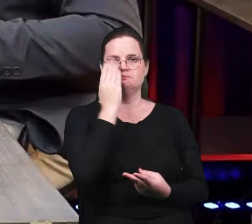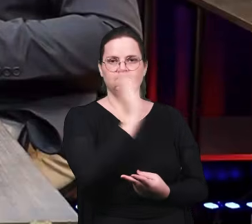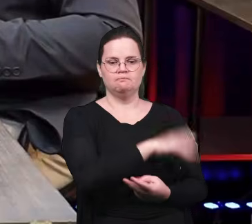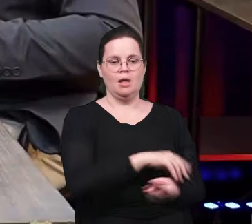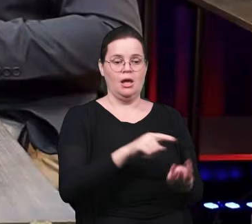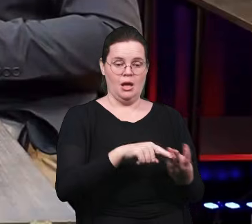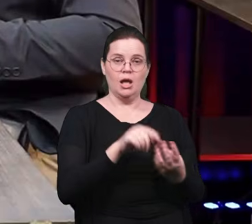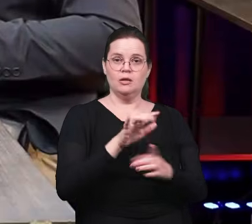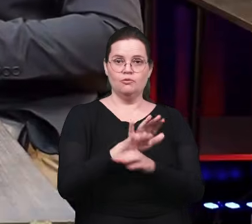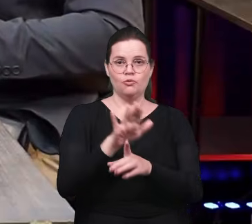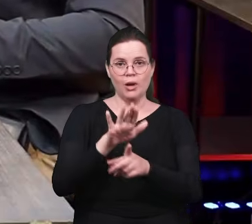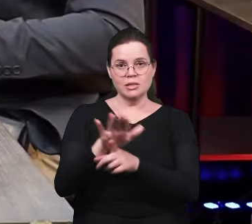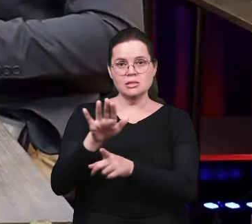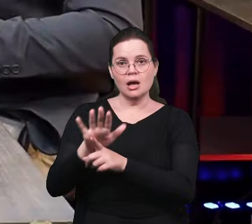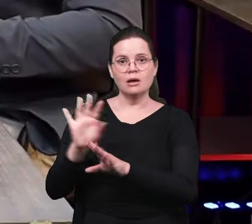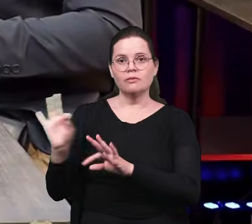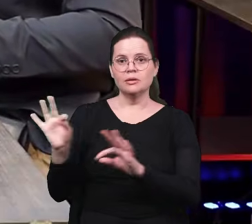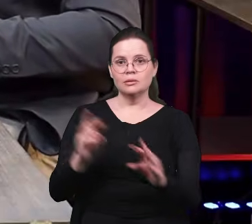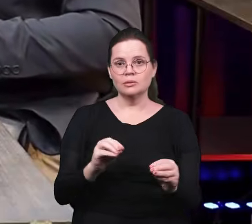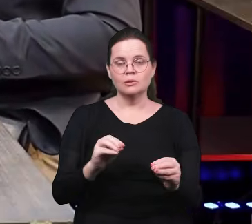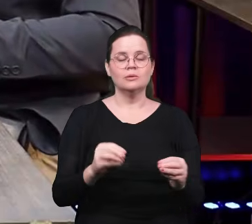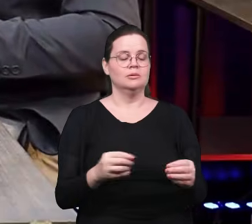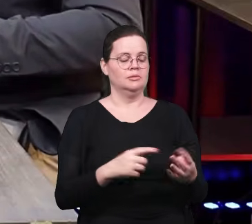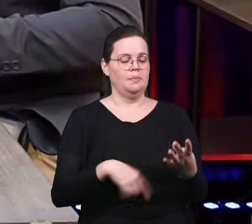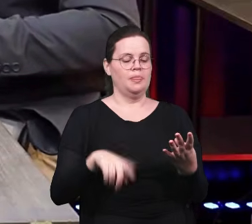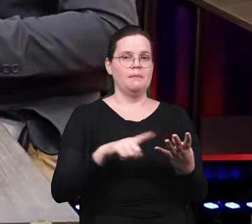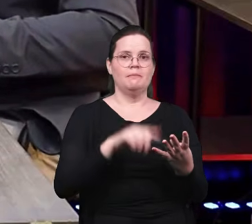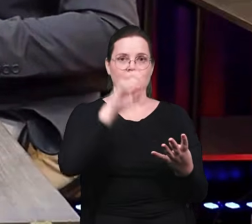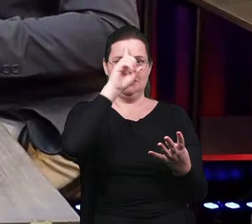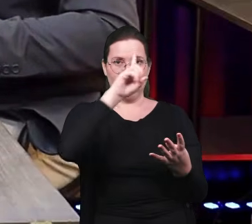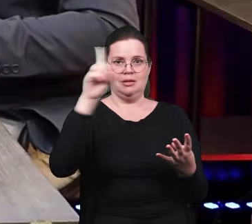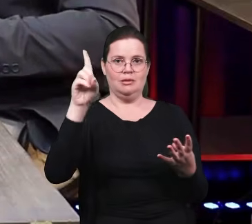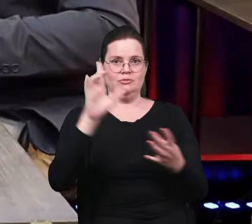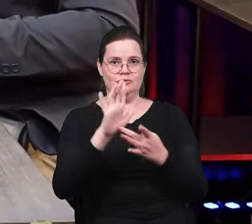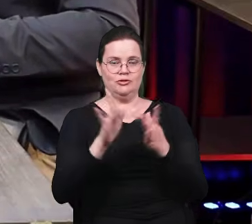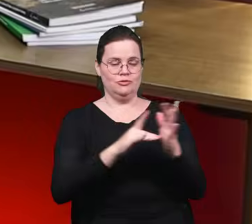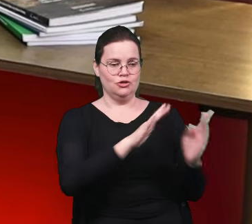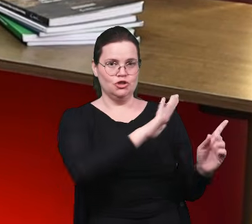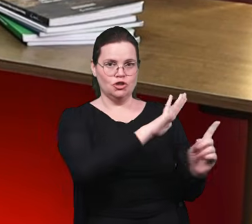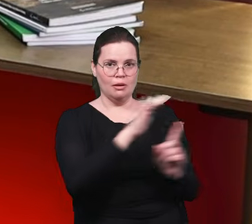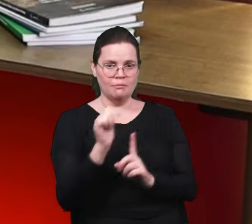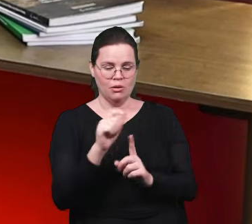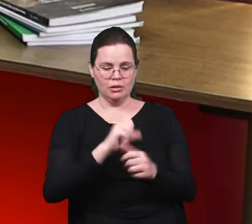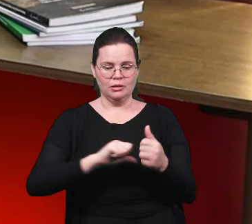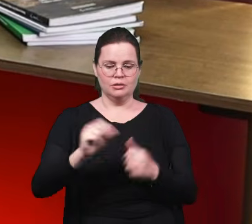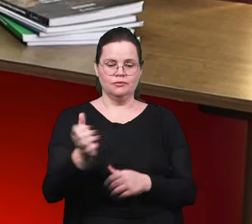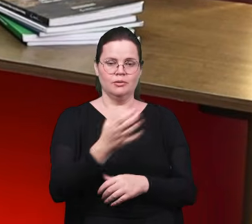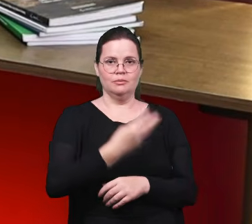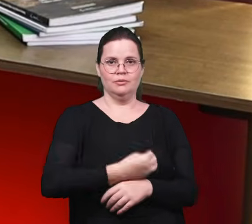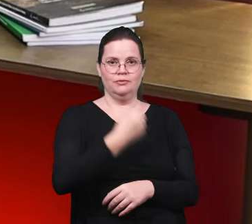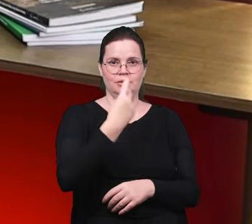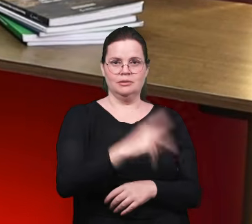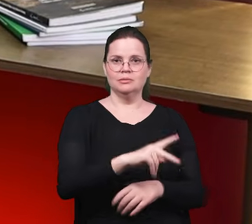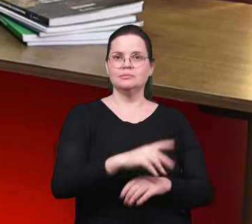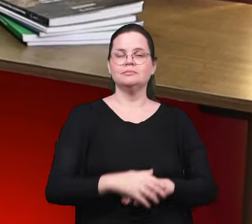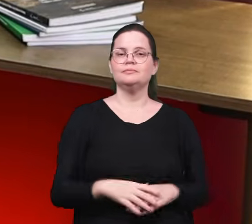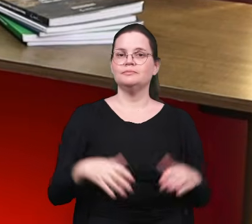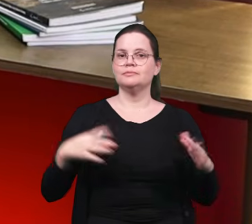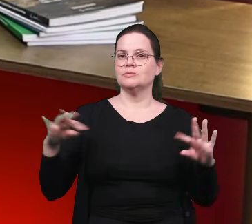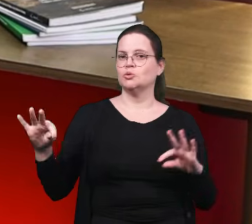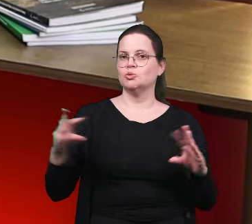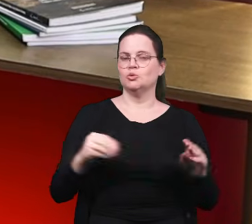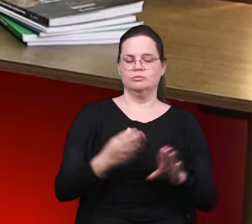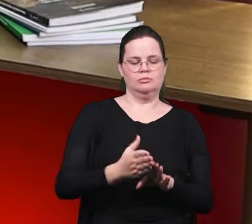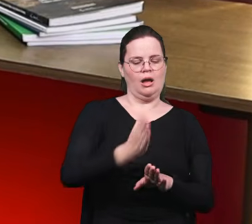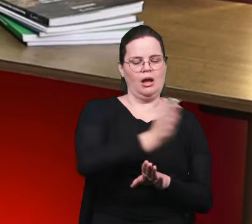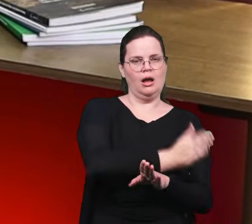que eles estavam ali, mas ele foi transformado pelo chamado de Jesus. Então nós podemos até dizer que tudo que ele viveu